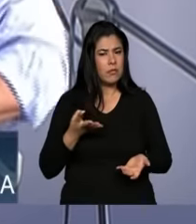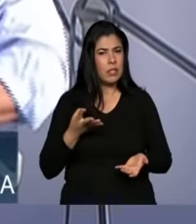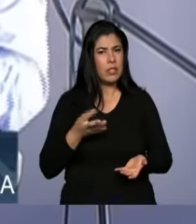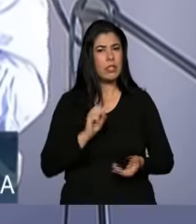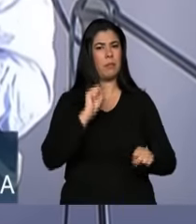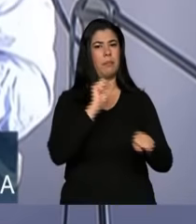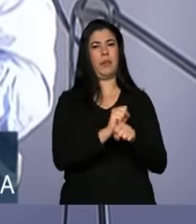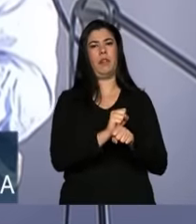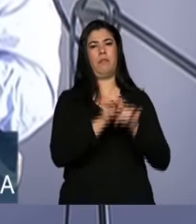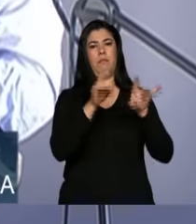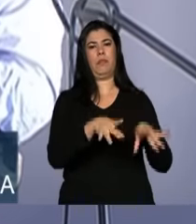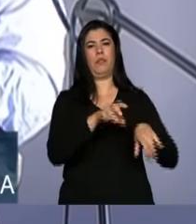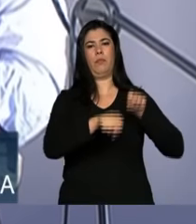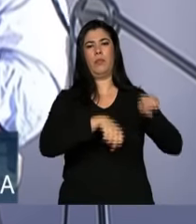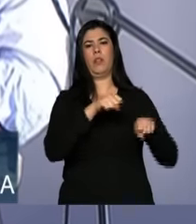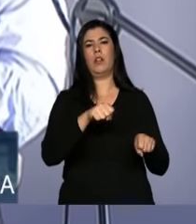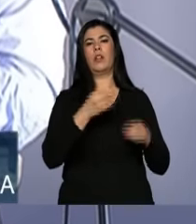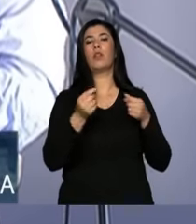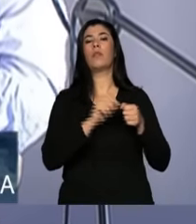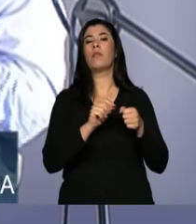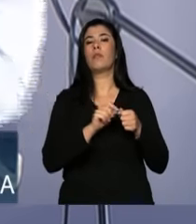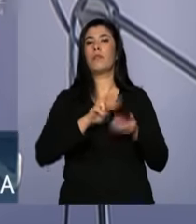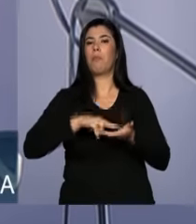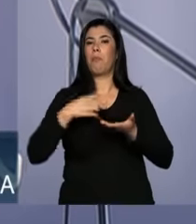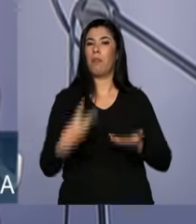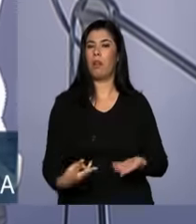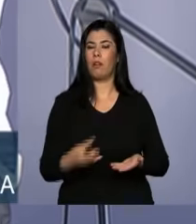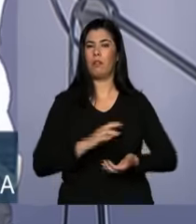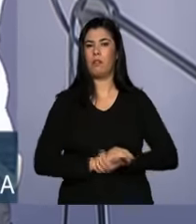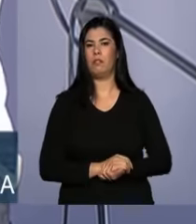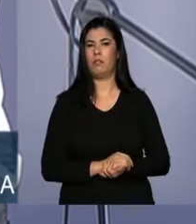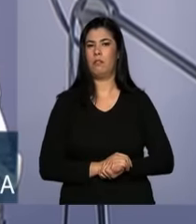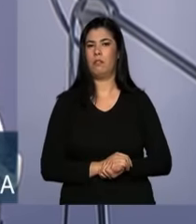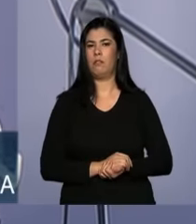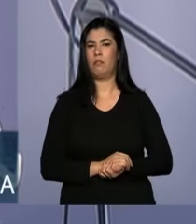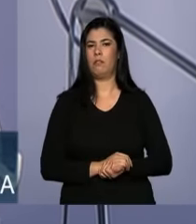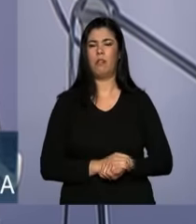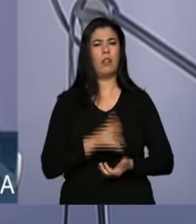parar de pedalar, o que é que acontece? Cai. Aqui